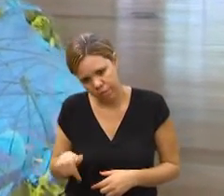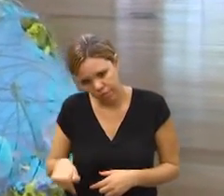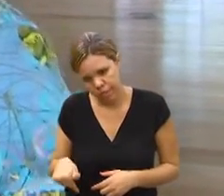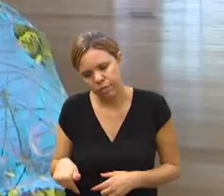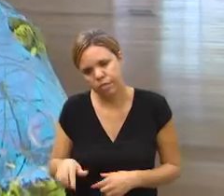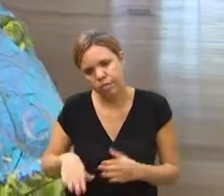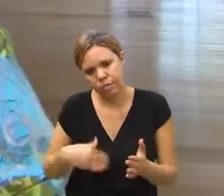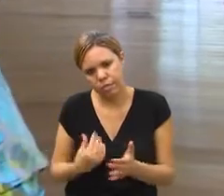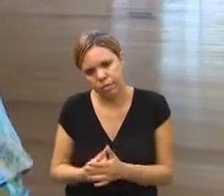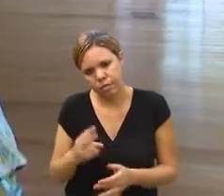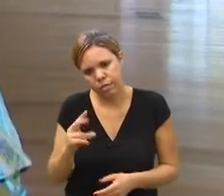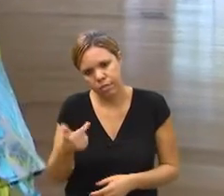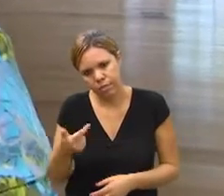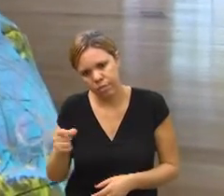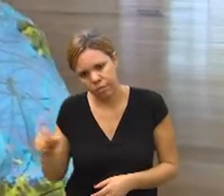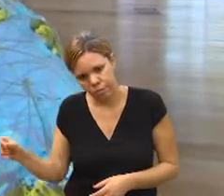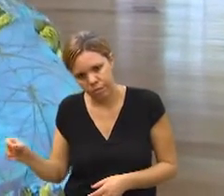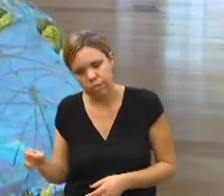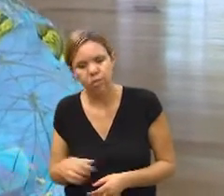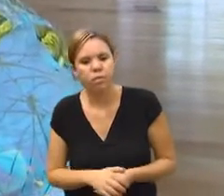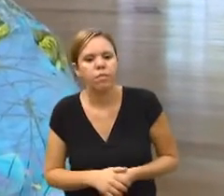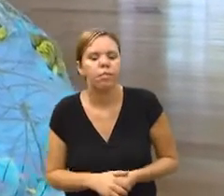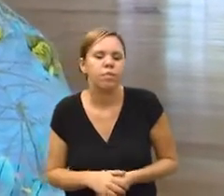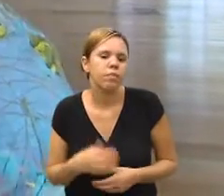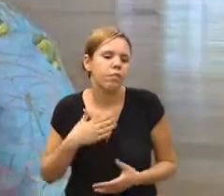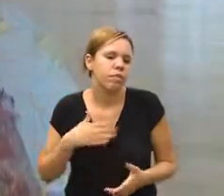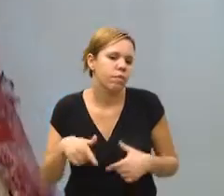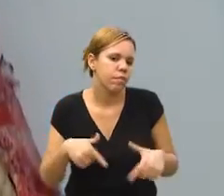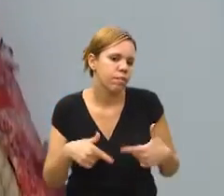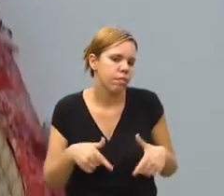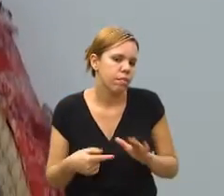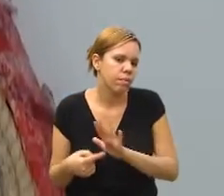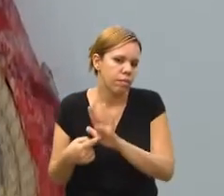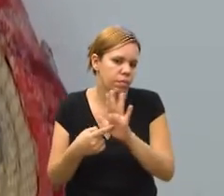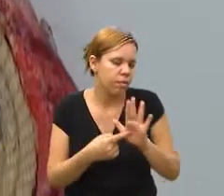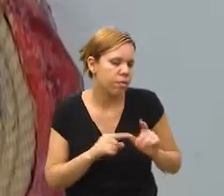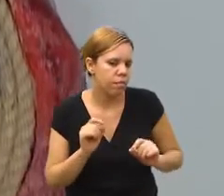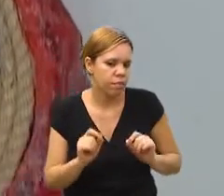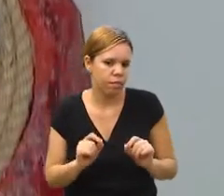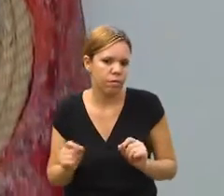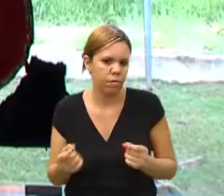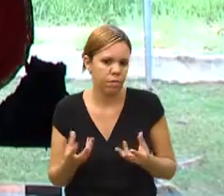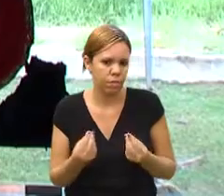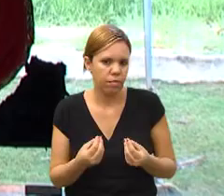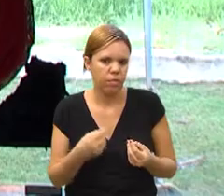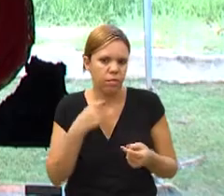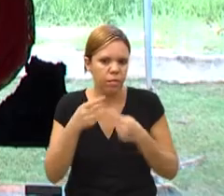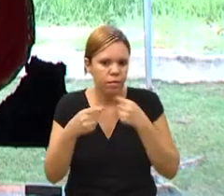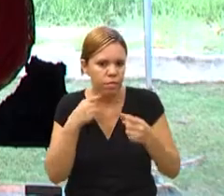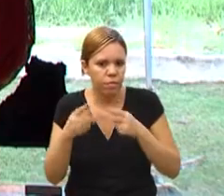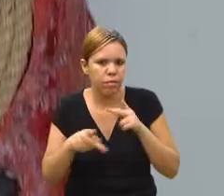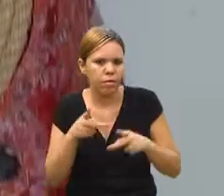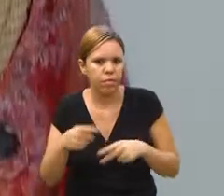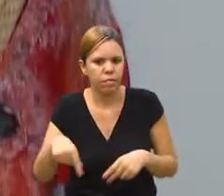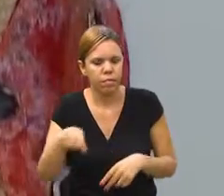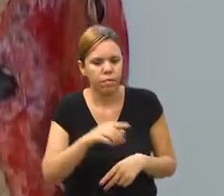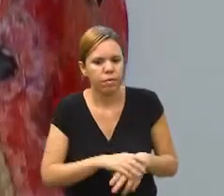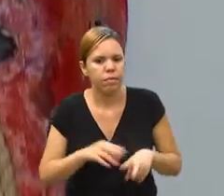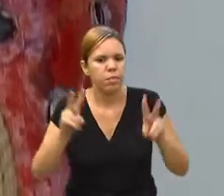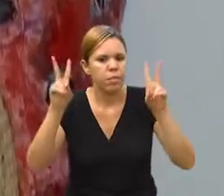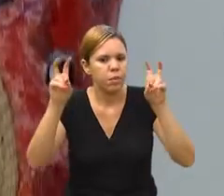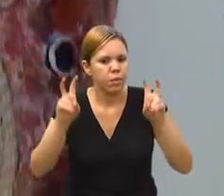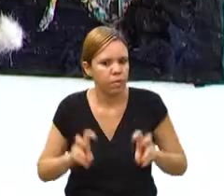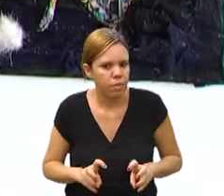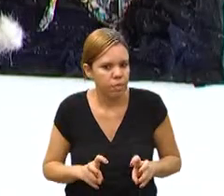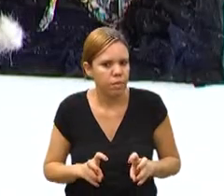2017 até 2020 e meu trabalho ele vai trazer muitos questionamentos, né? Eu vou trazer questionamentos sobre